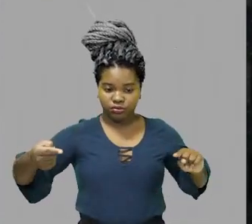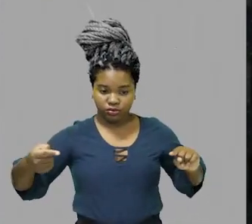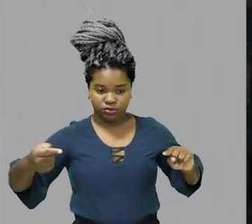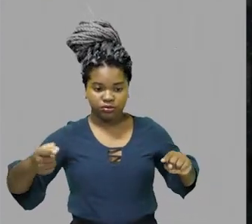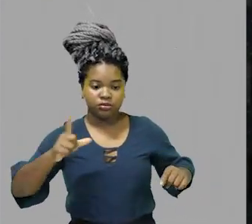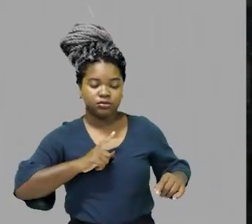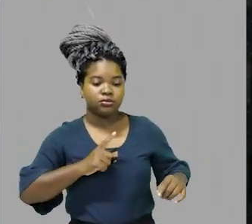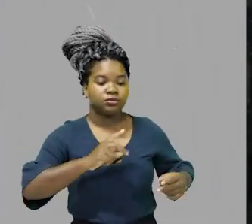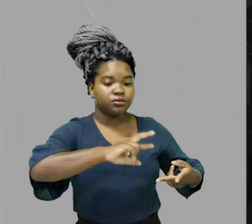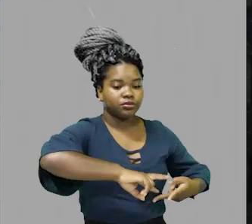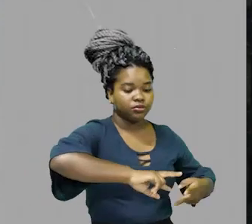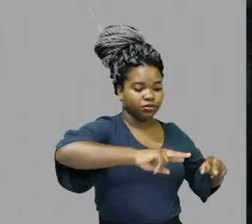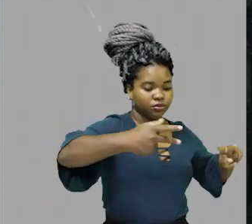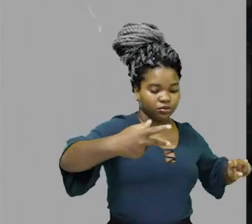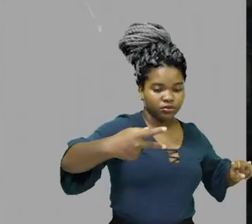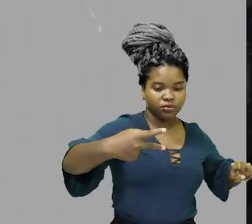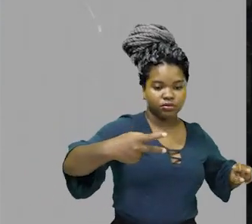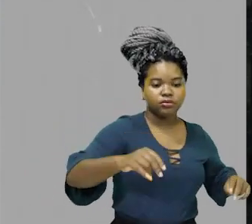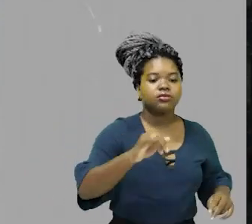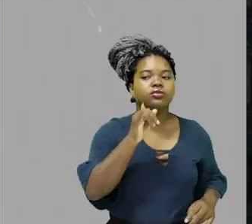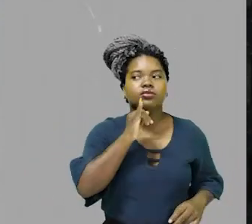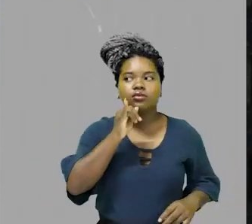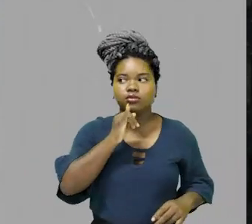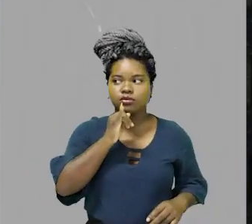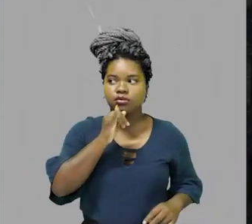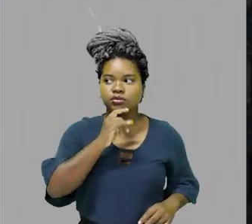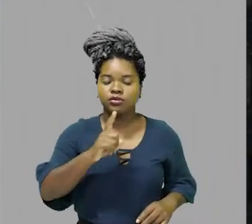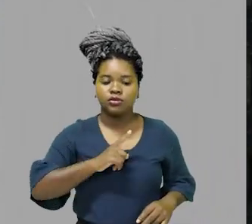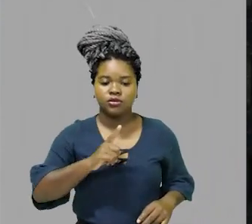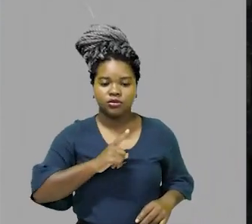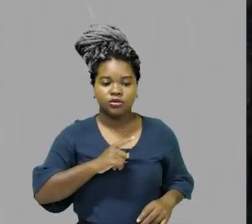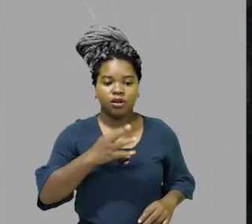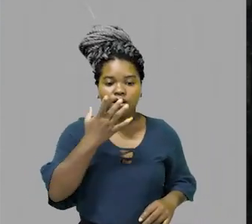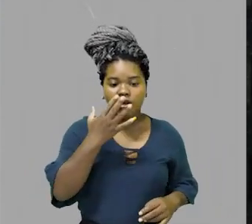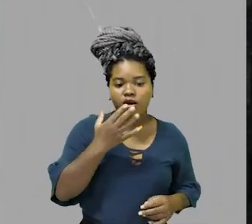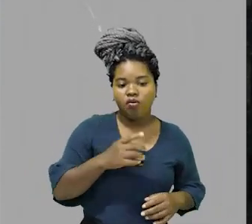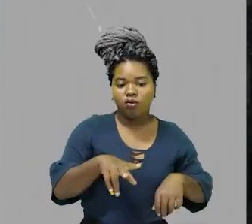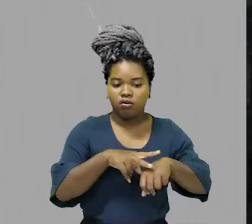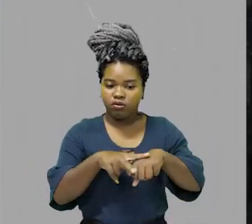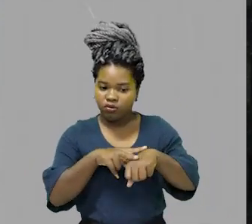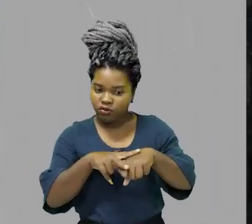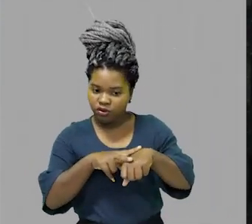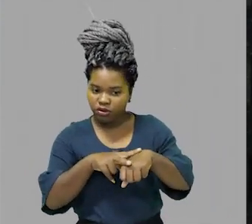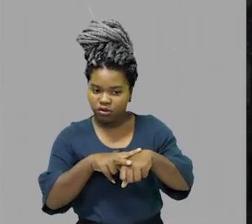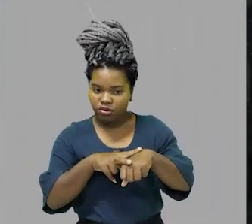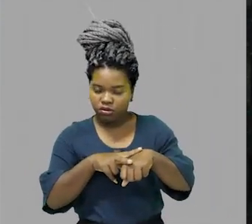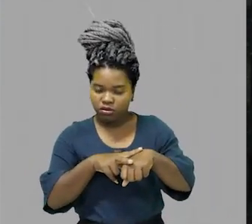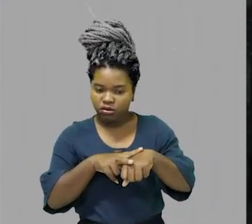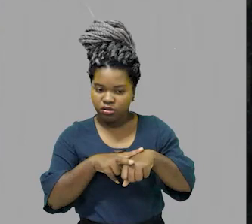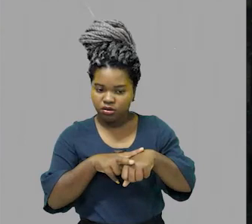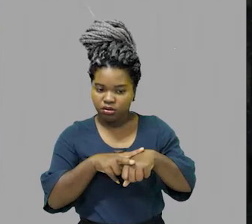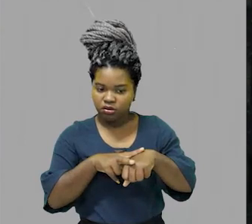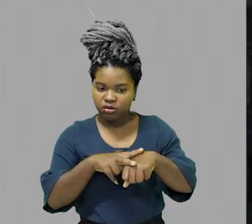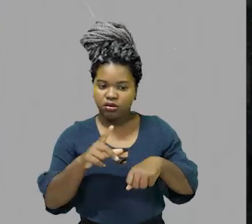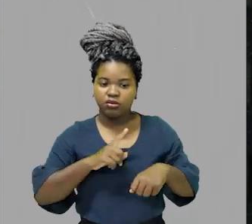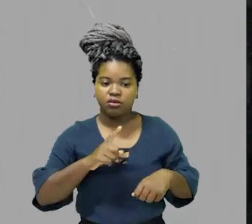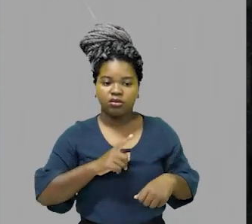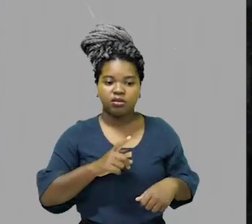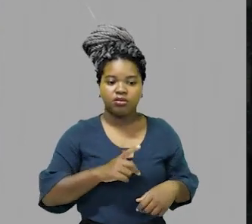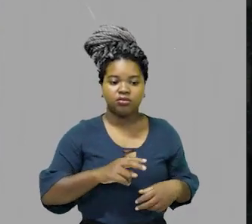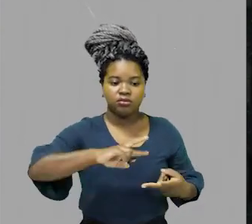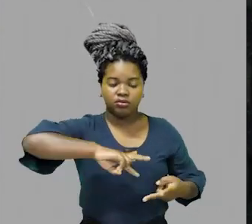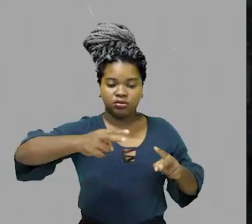DNA. Por exemplo, esse trecho aqui, no DNA eu tenho adenina. Então,